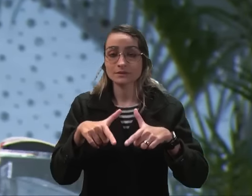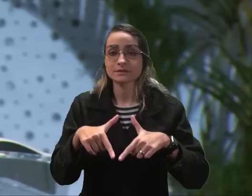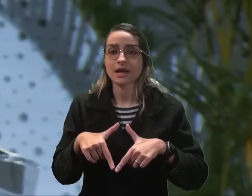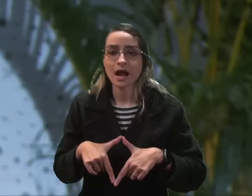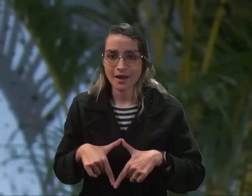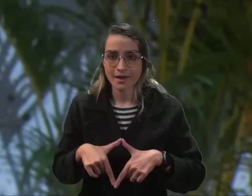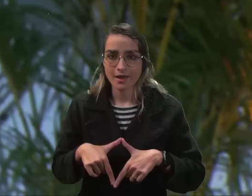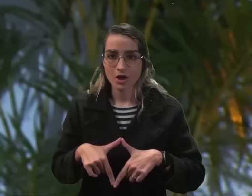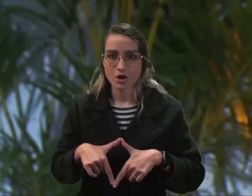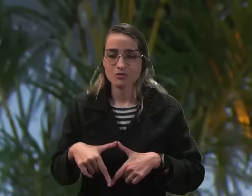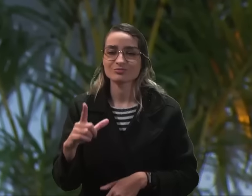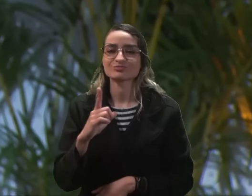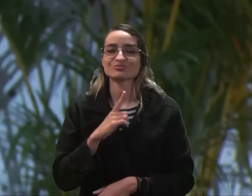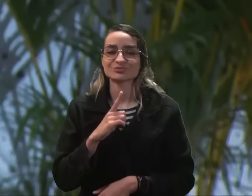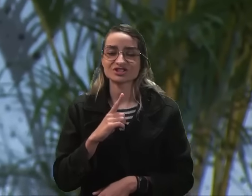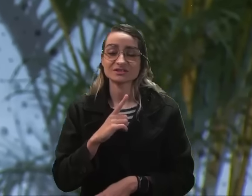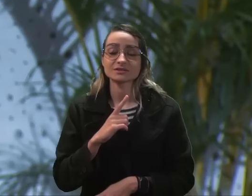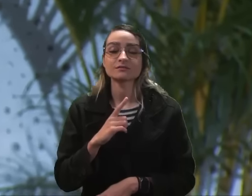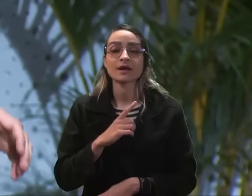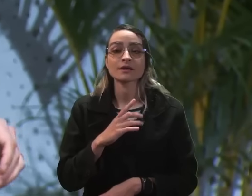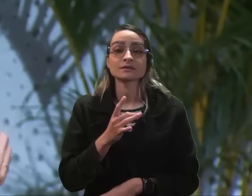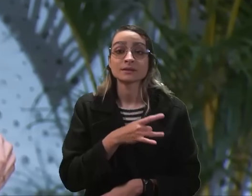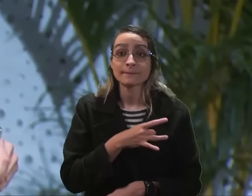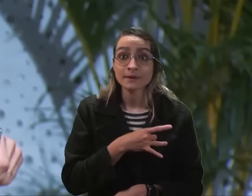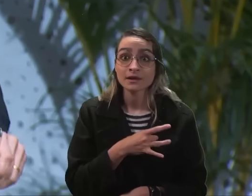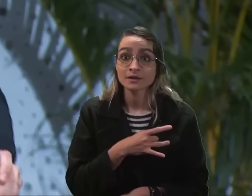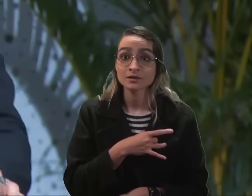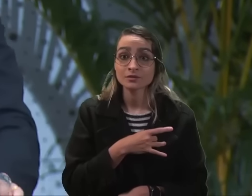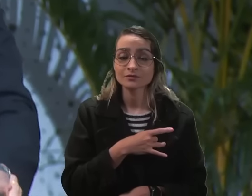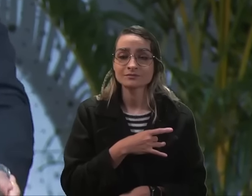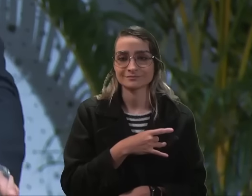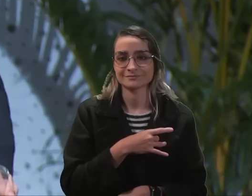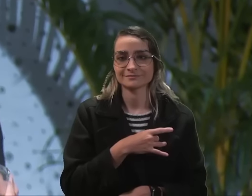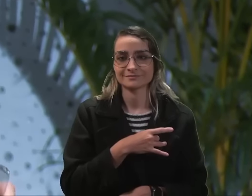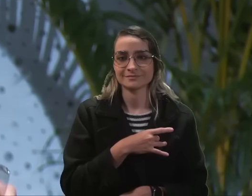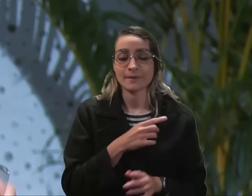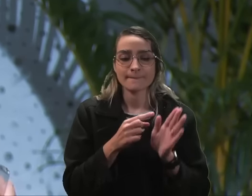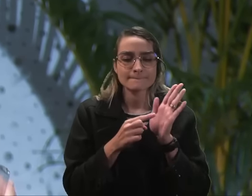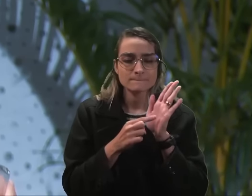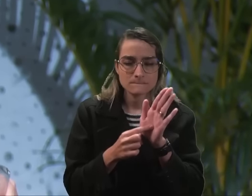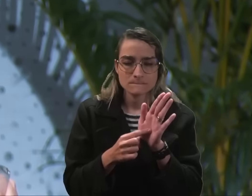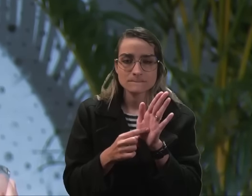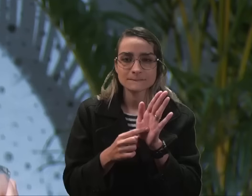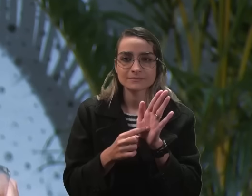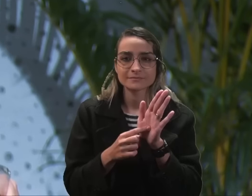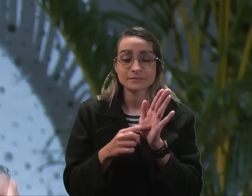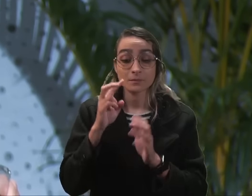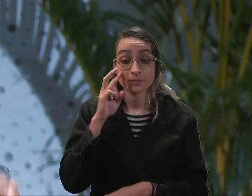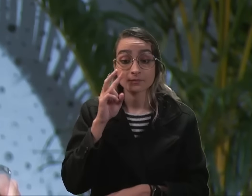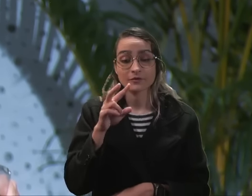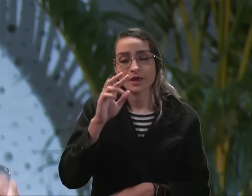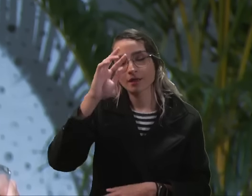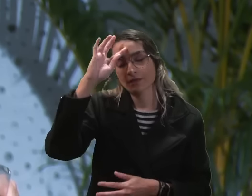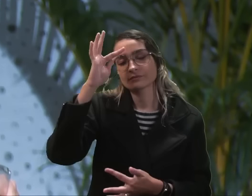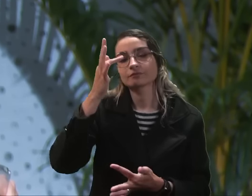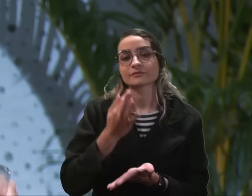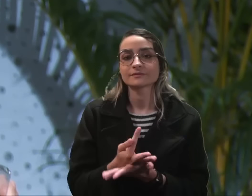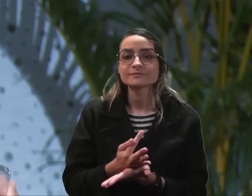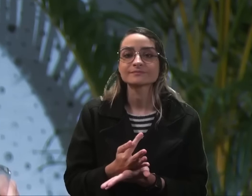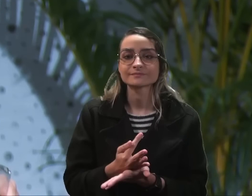e no livro o grande conflito eu quero compartilhar com você essa citação onde diz que no